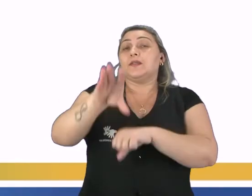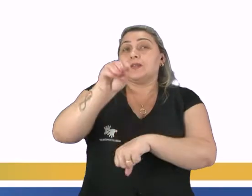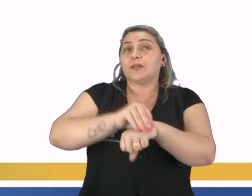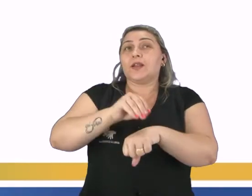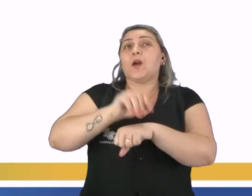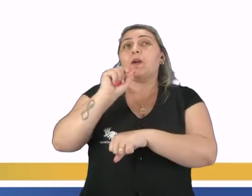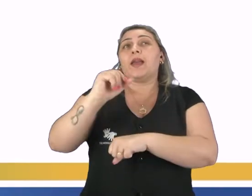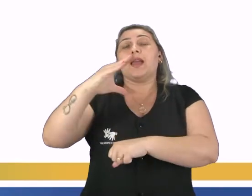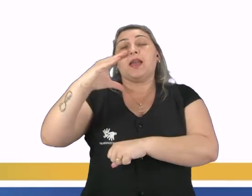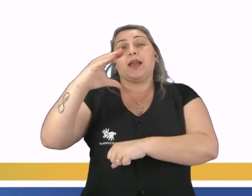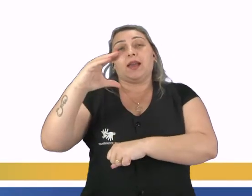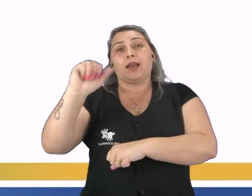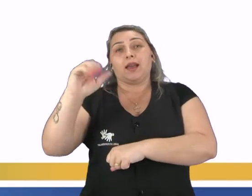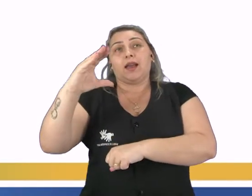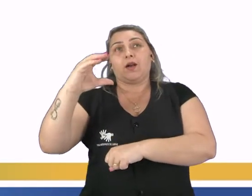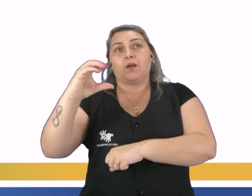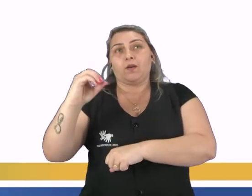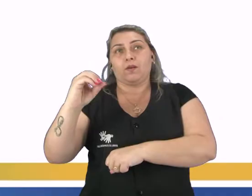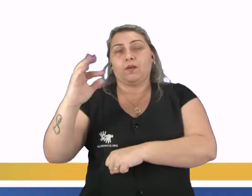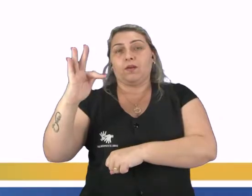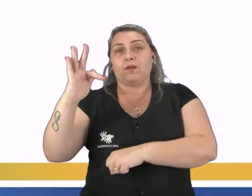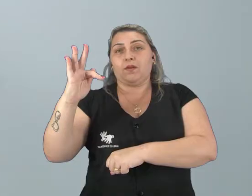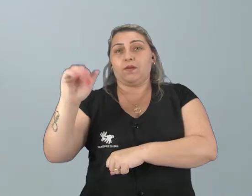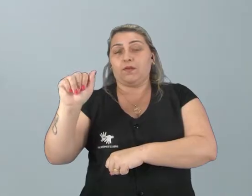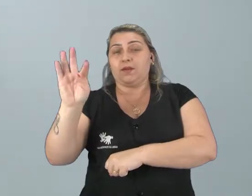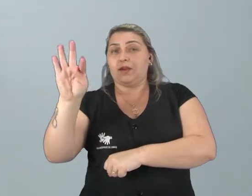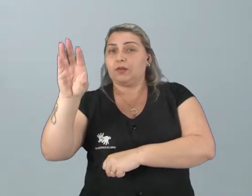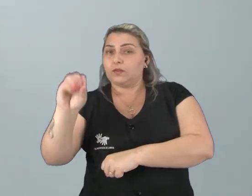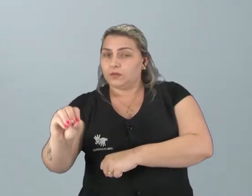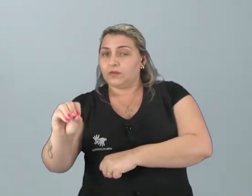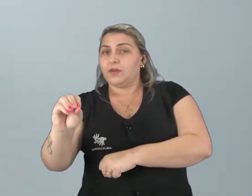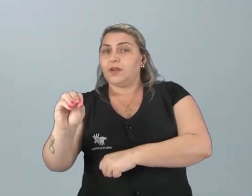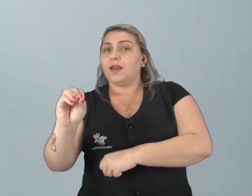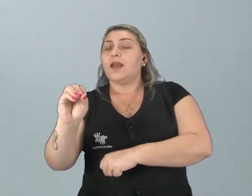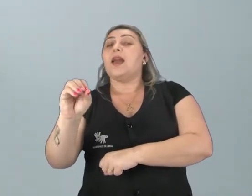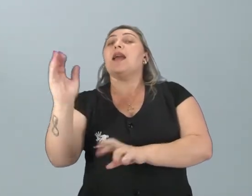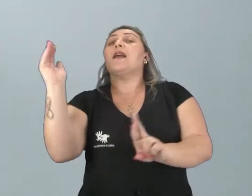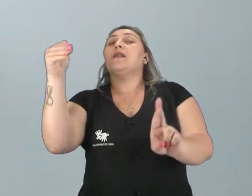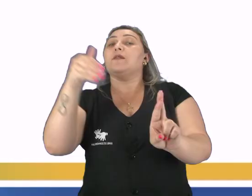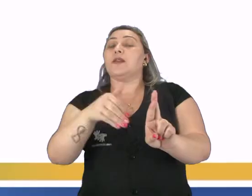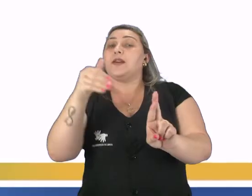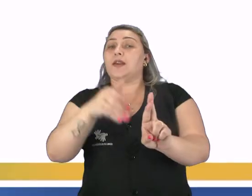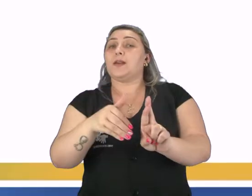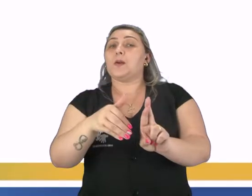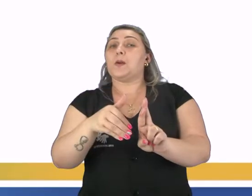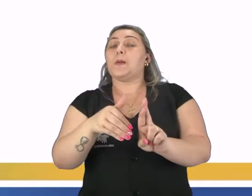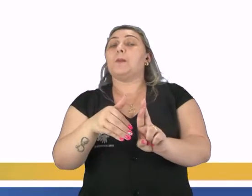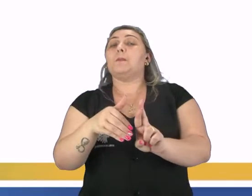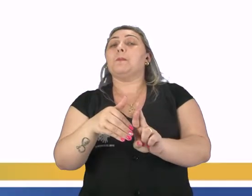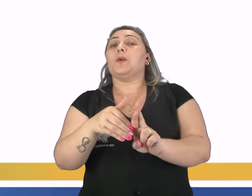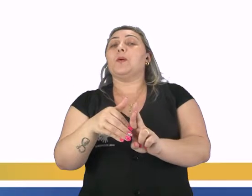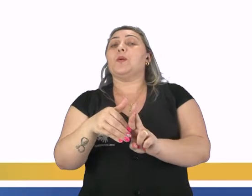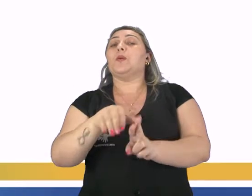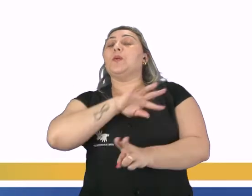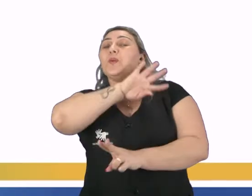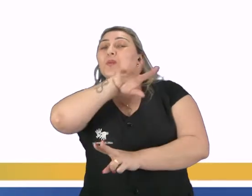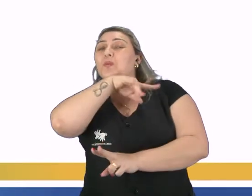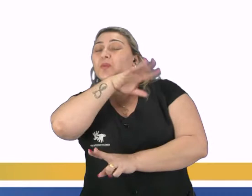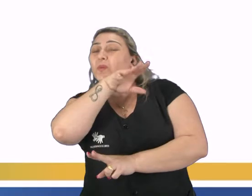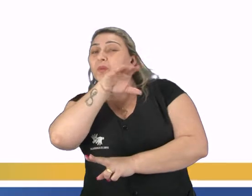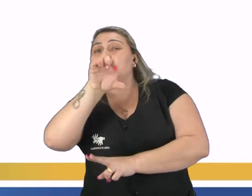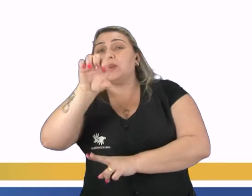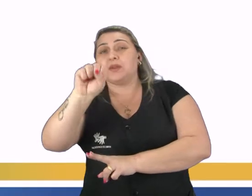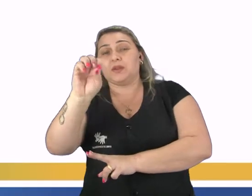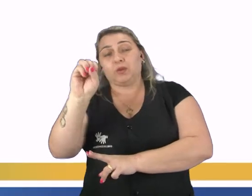cacófato. O cacófato, cacofonia, refere-se ao mau som que resulta na união